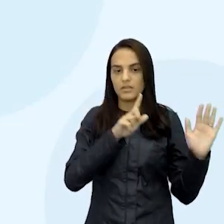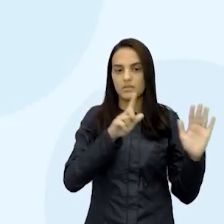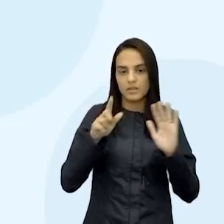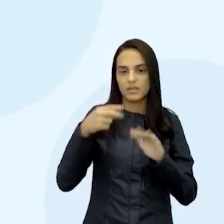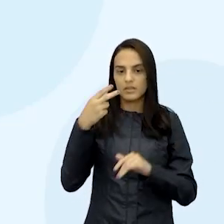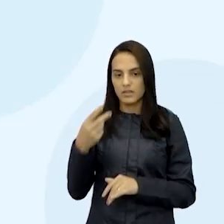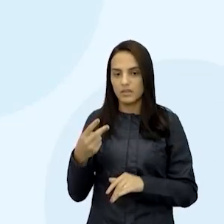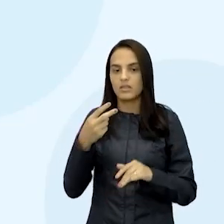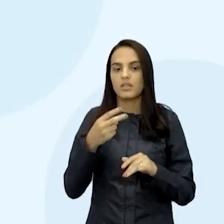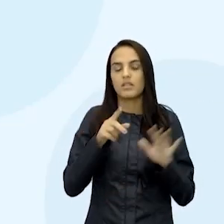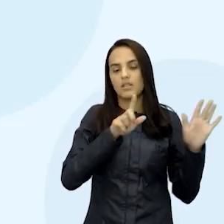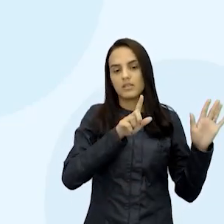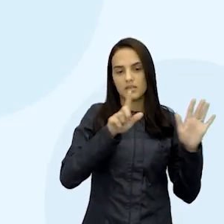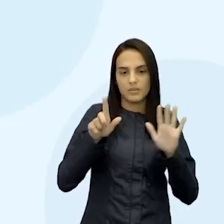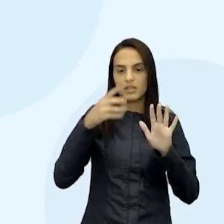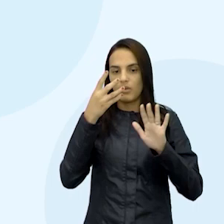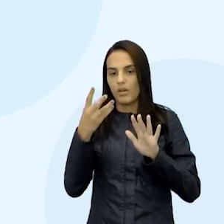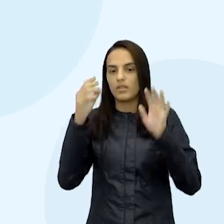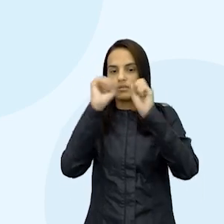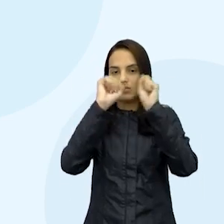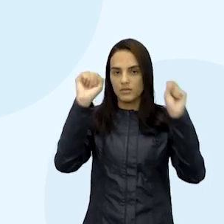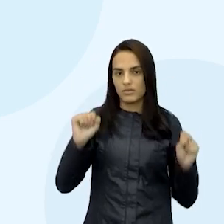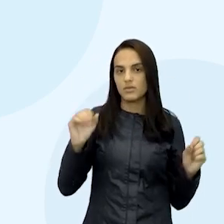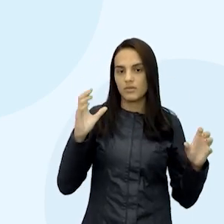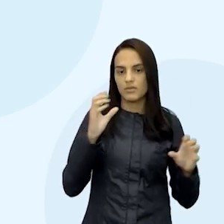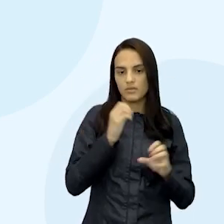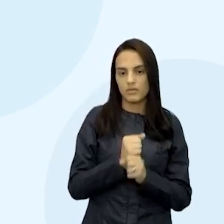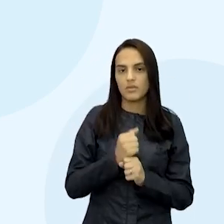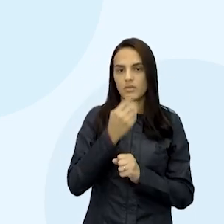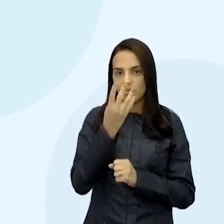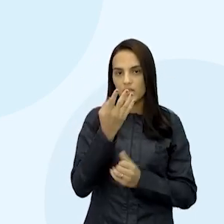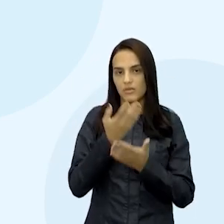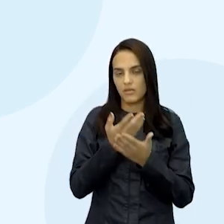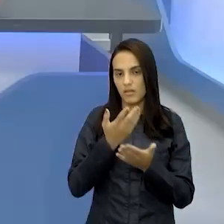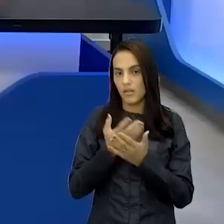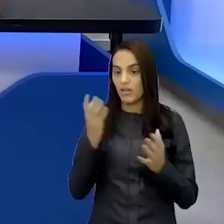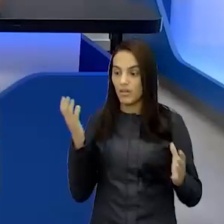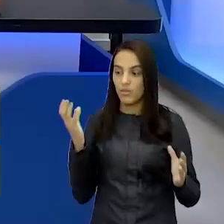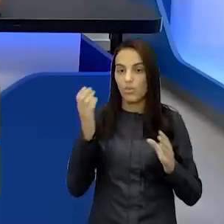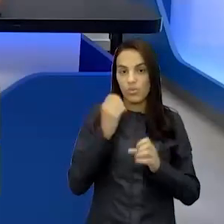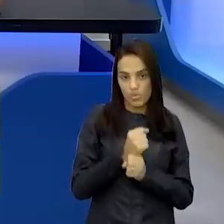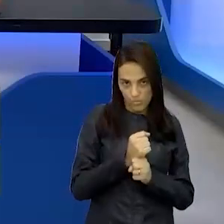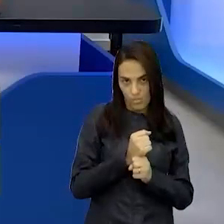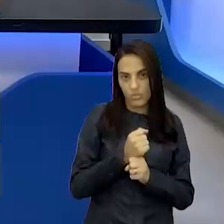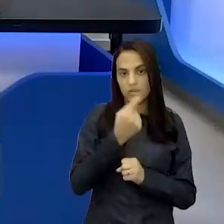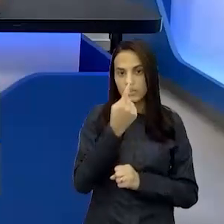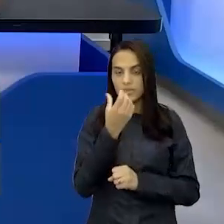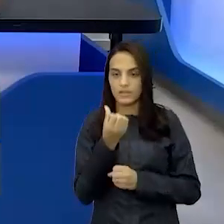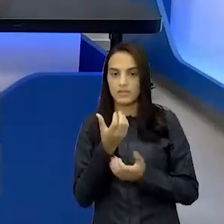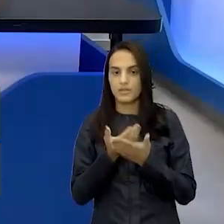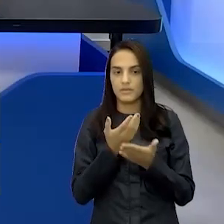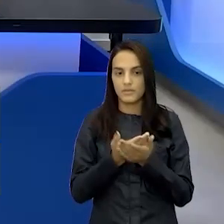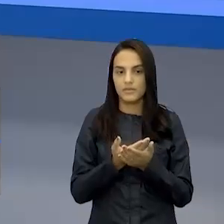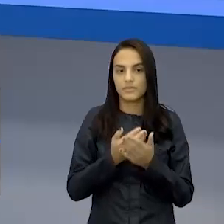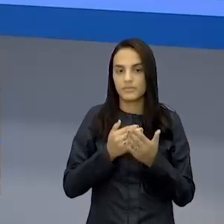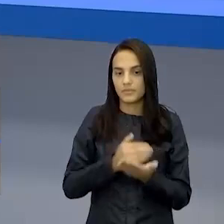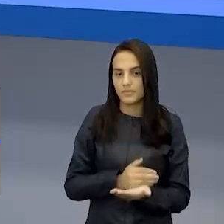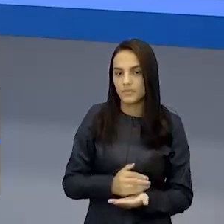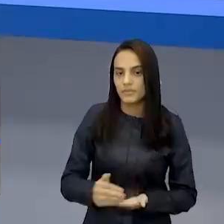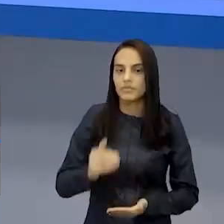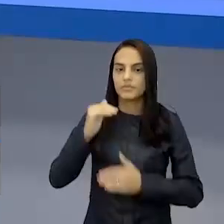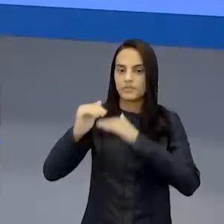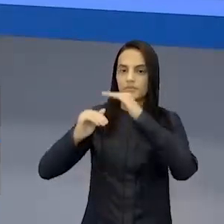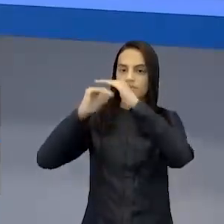sistematização no total de 4 aulas também. 4 aulas, num total de 16 ao todo. Então, assim, normalmente a introdução, desenvolvimento e sistematização, 1,